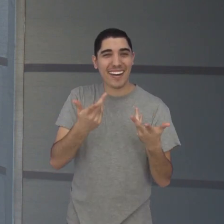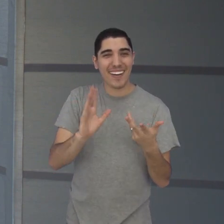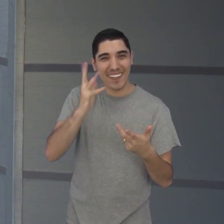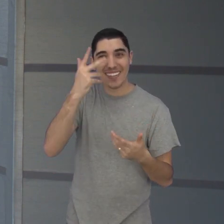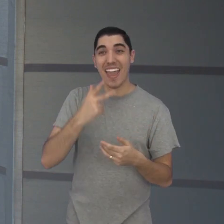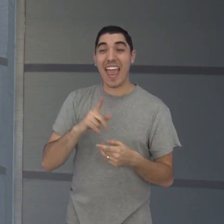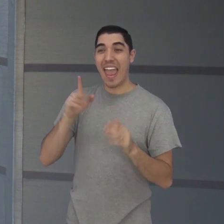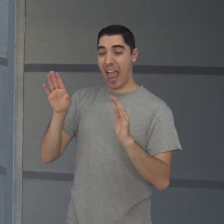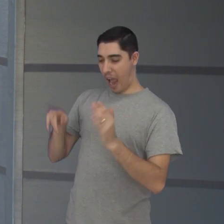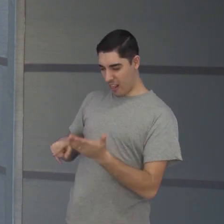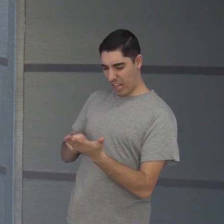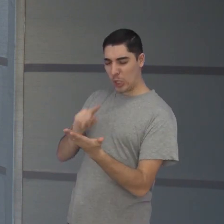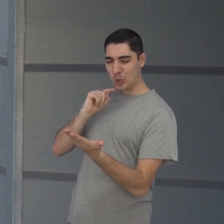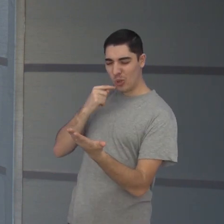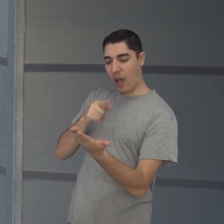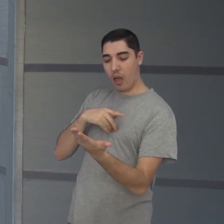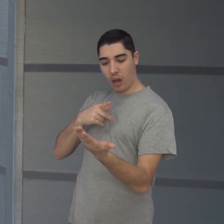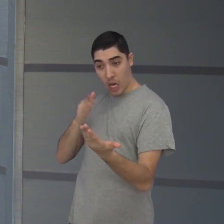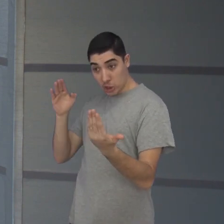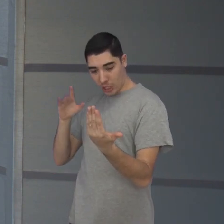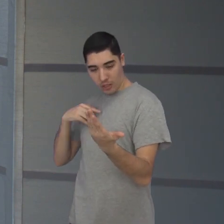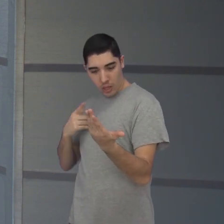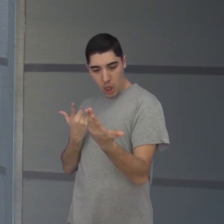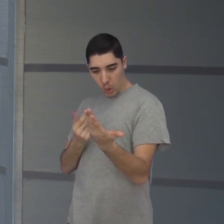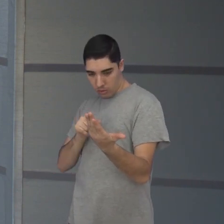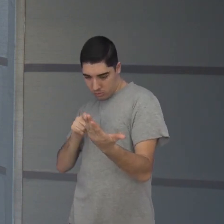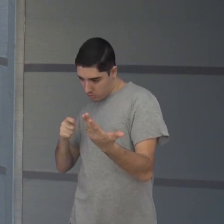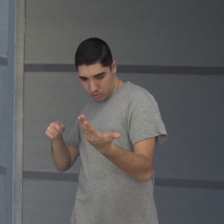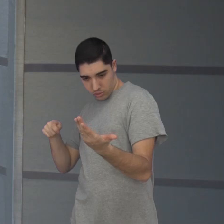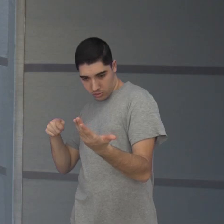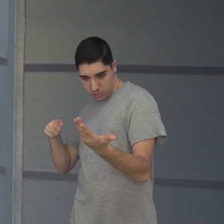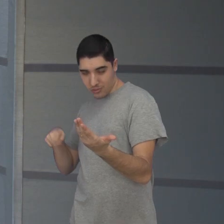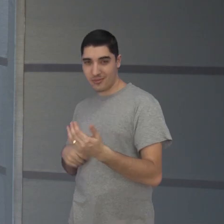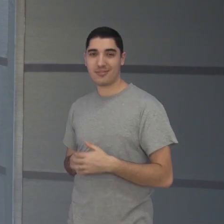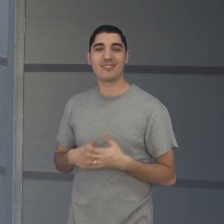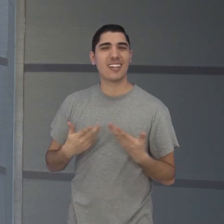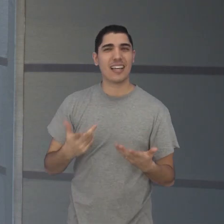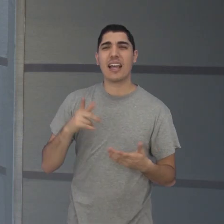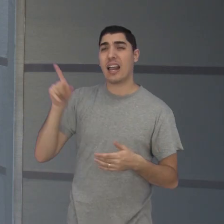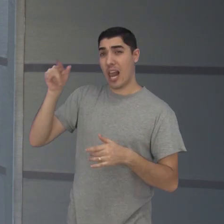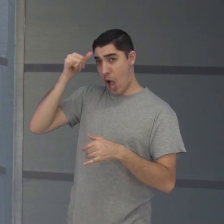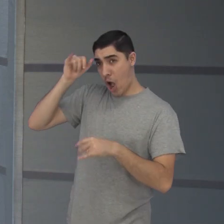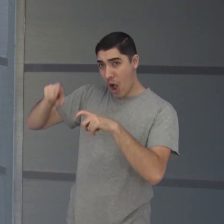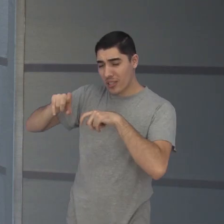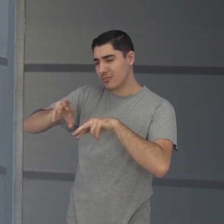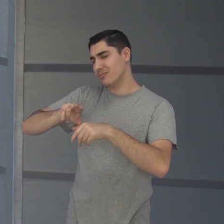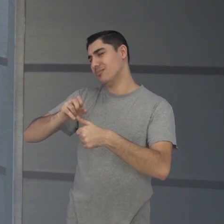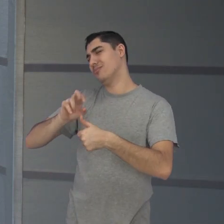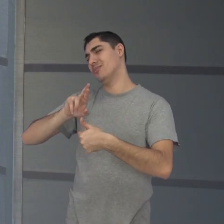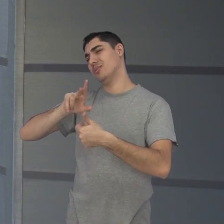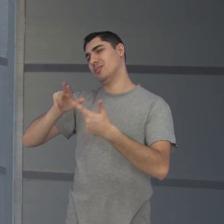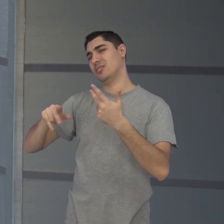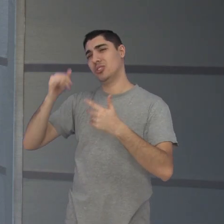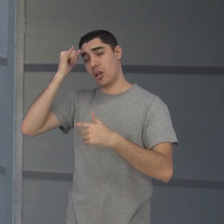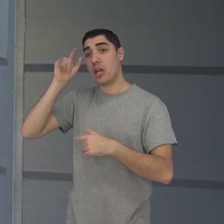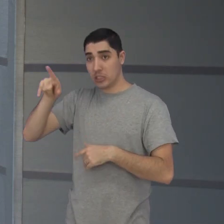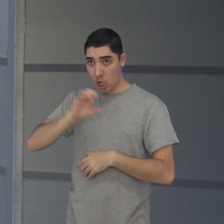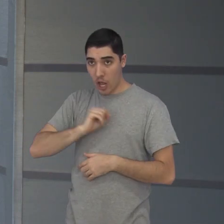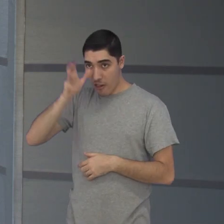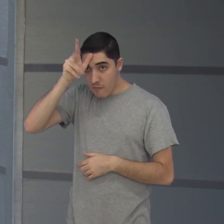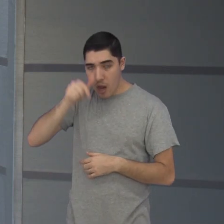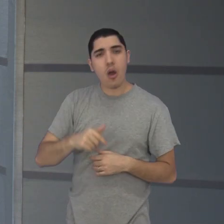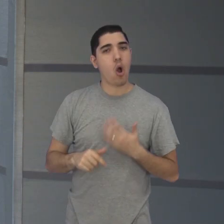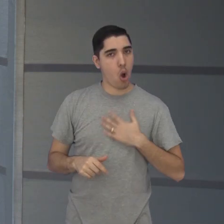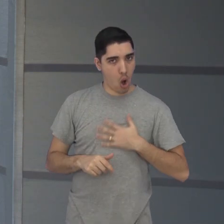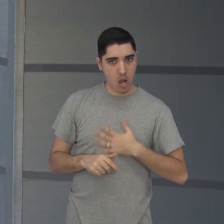do povo e que acontece com você. Não, e acaba acontecendo com a gente, né? Não, e a gente que vive na roça também tem cada história, rapaz. Você gosta